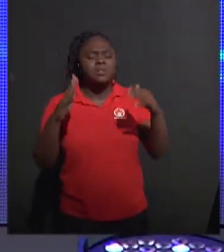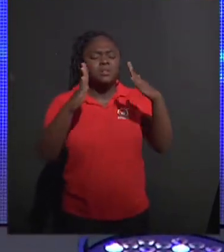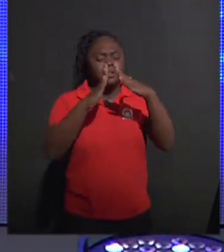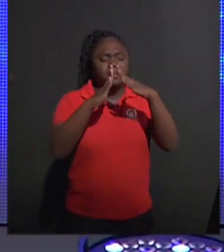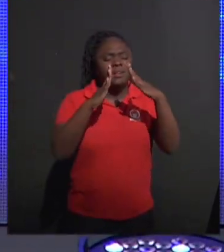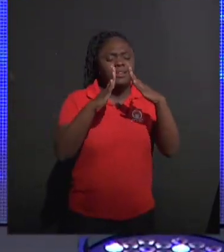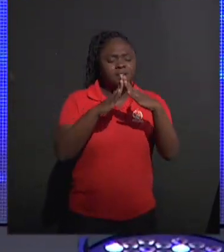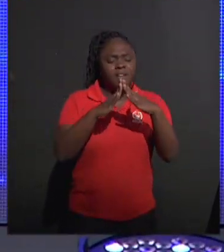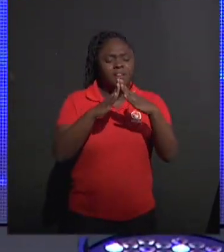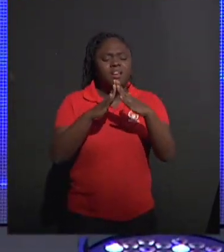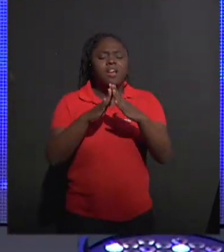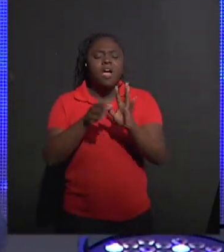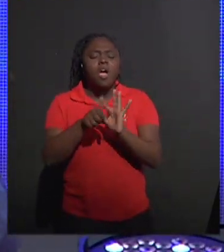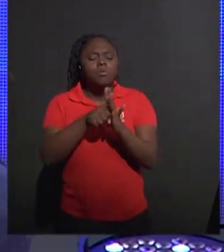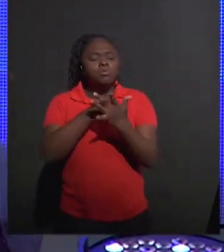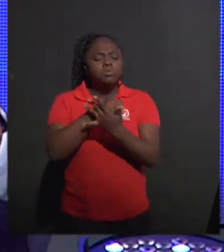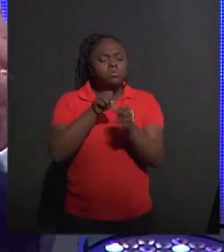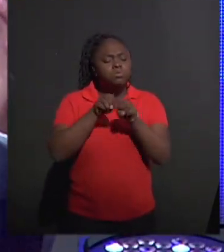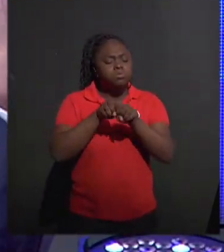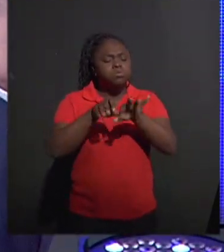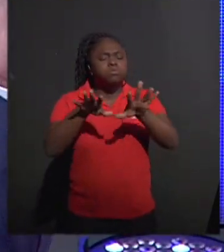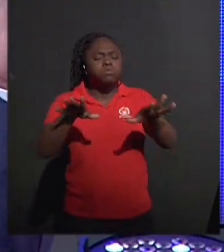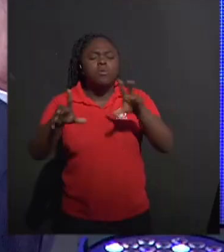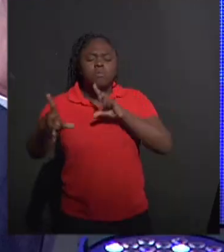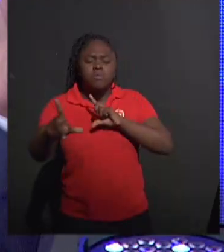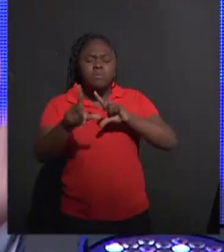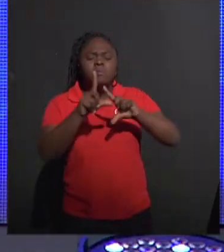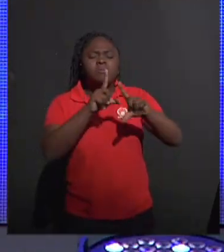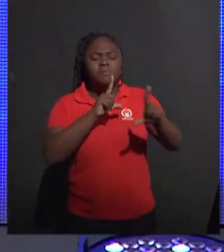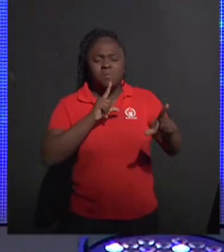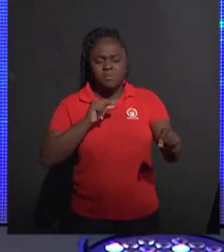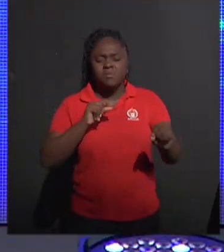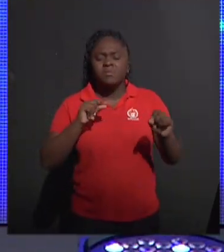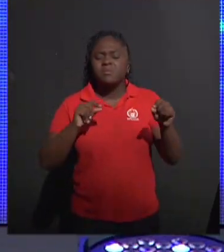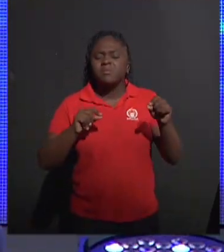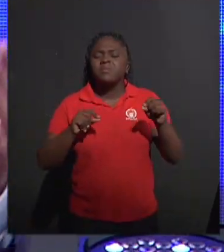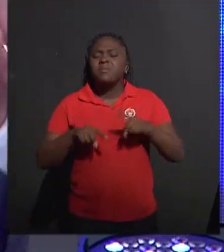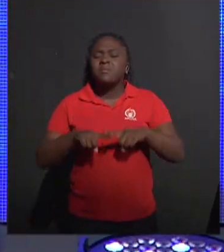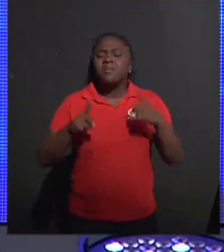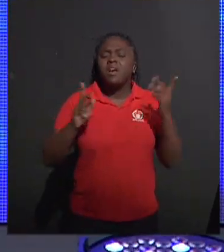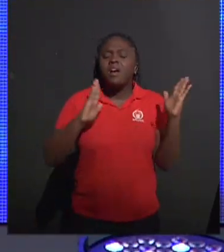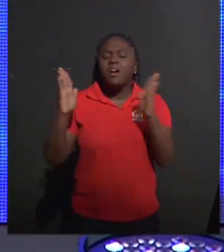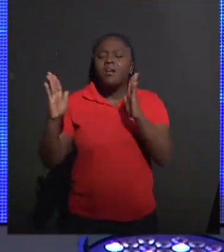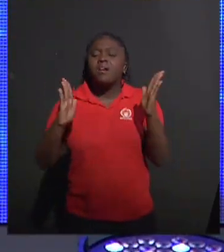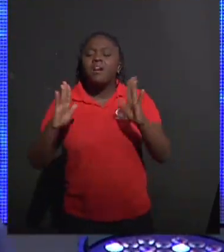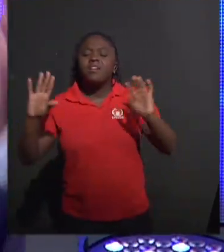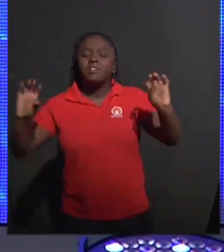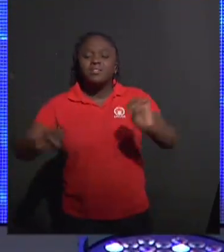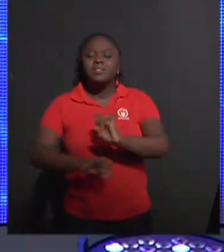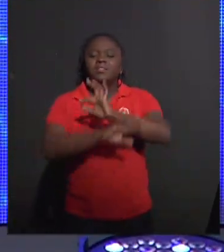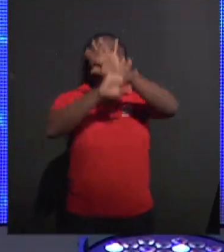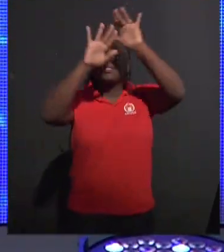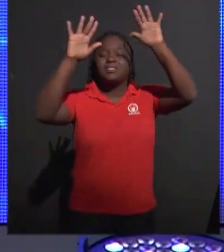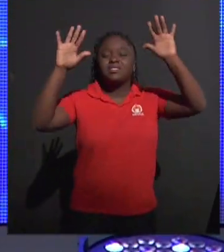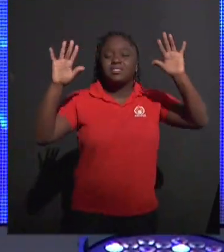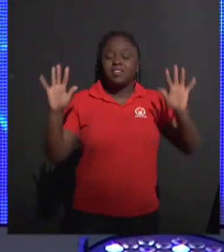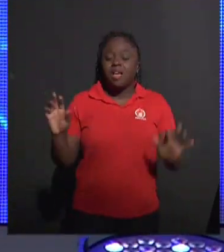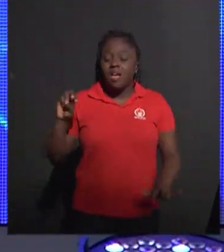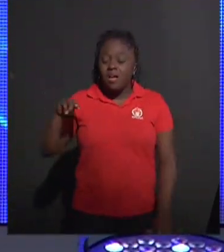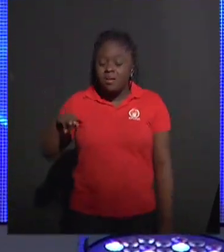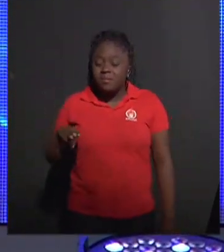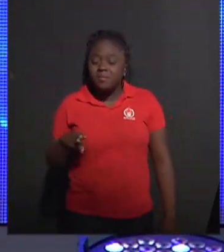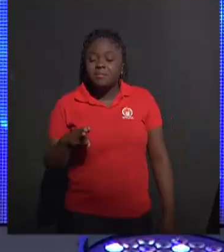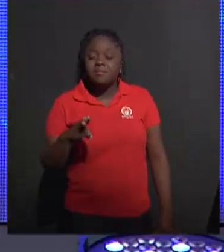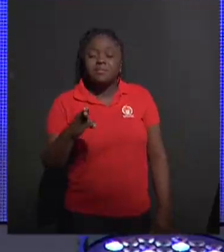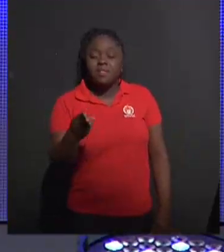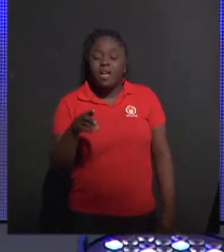pandemia possa ir embora, mas, ó Pai, que seja um tempo glorioso, onde milhares, milhões de brasileiros,